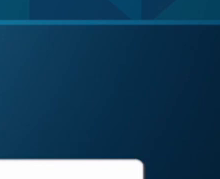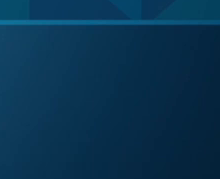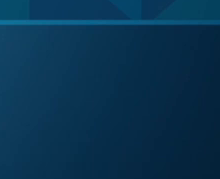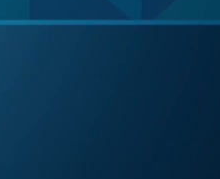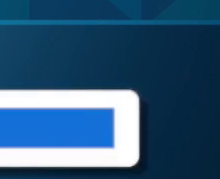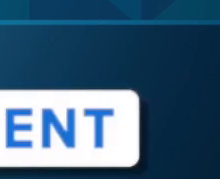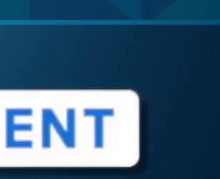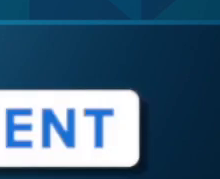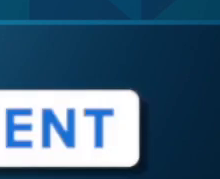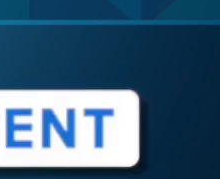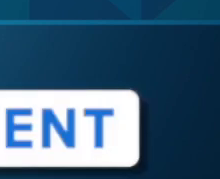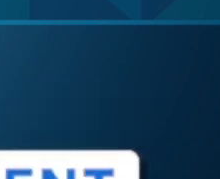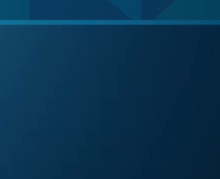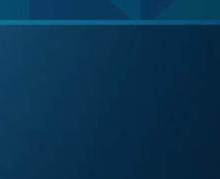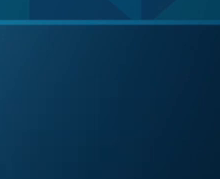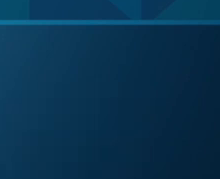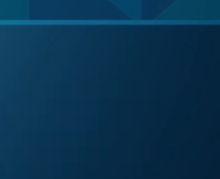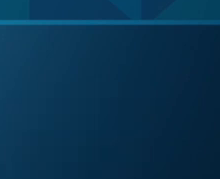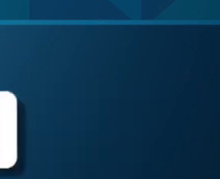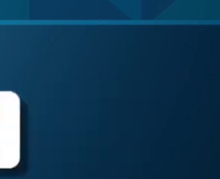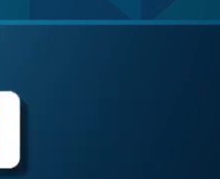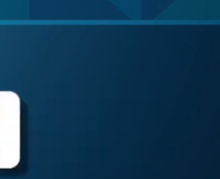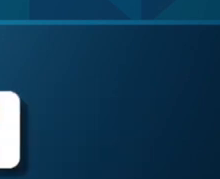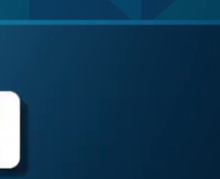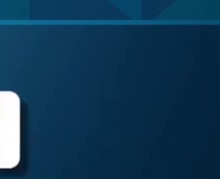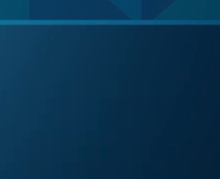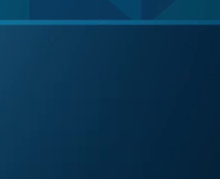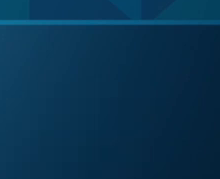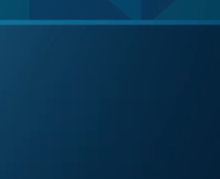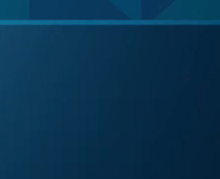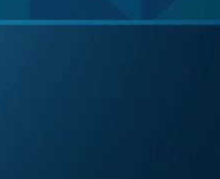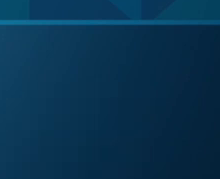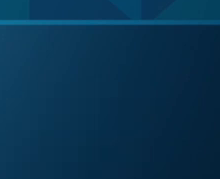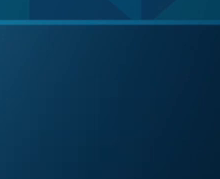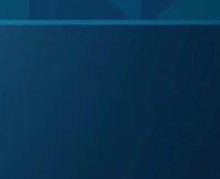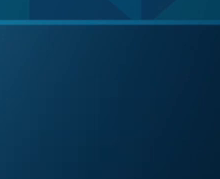notificação. Fo comentário no fahetutang ba media social siraseluk.